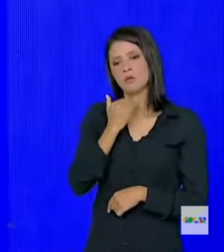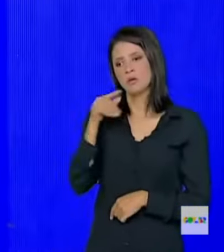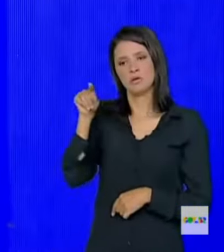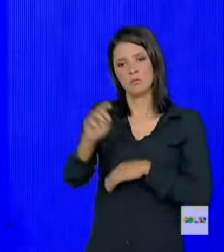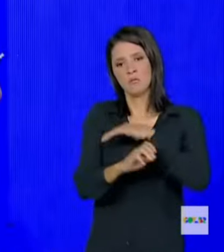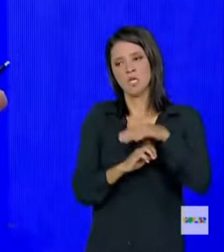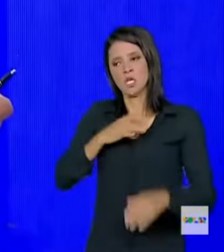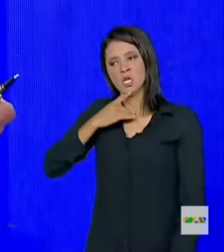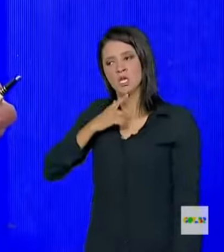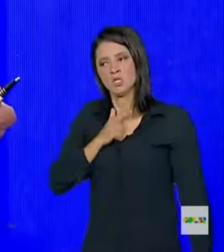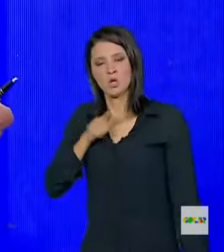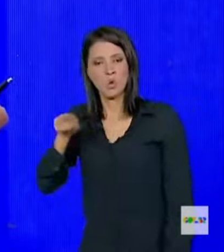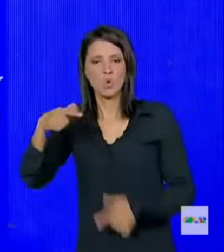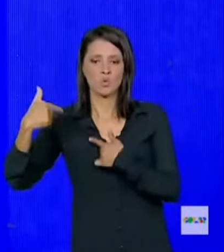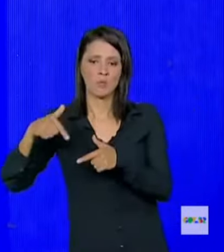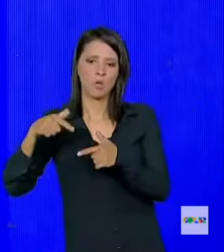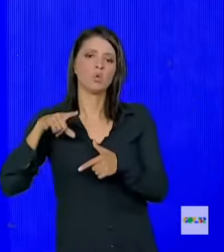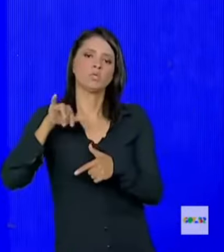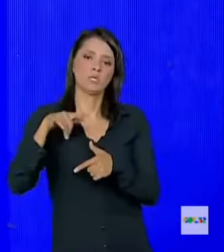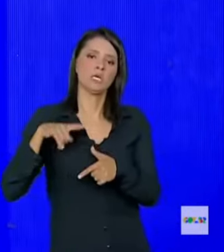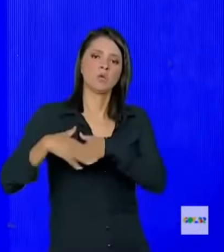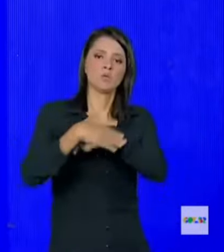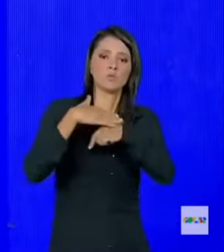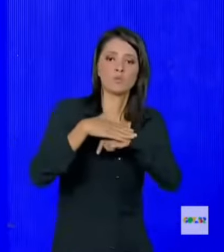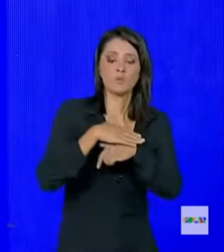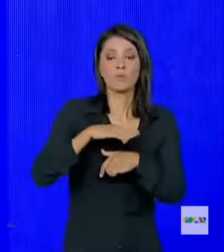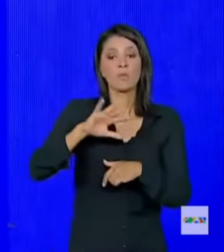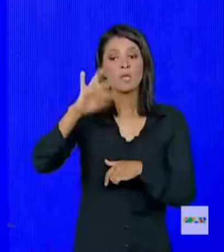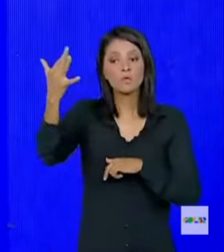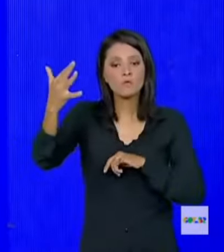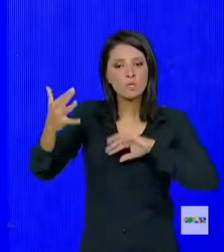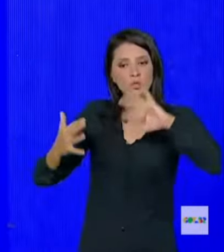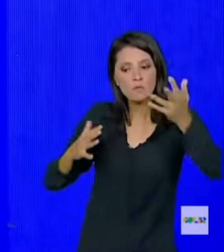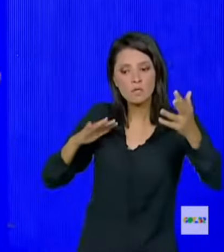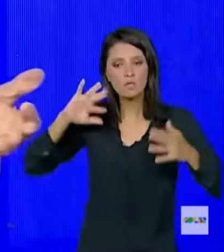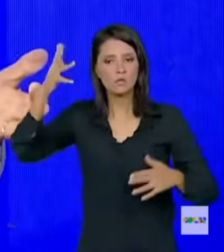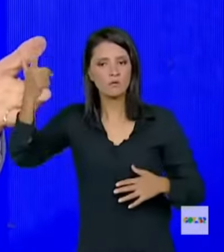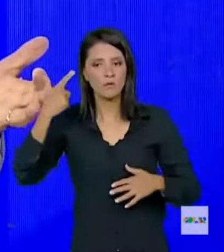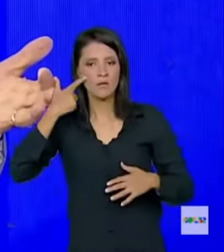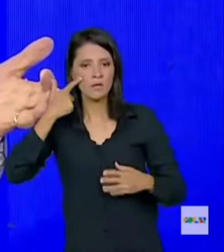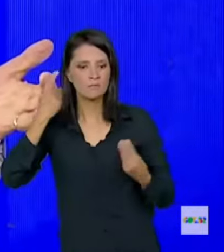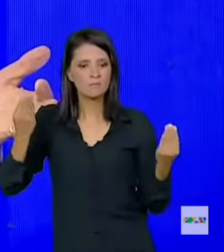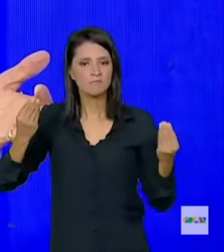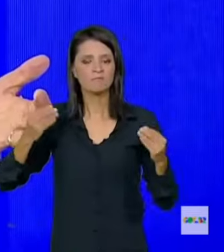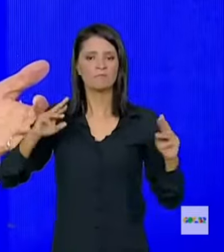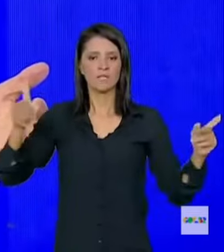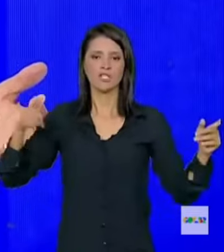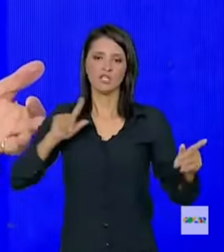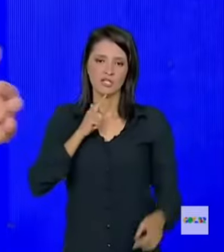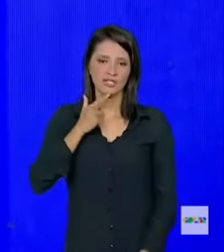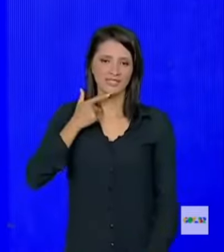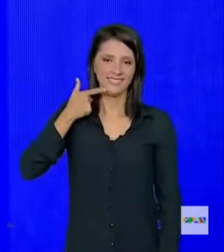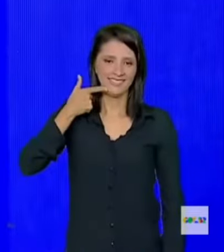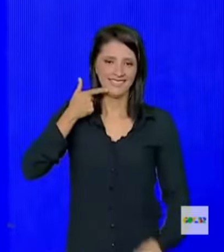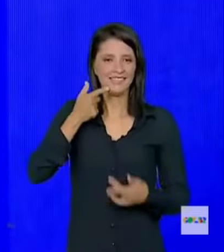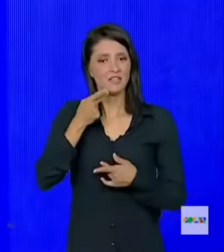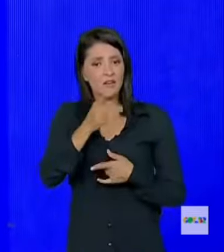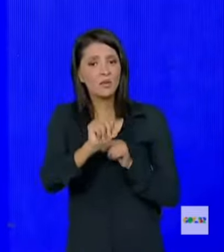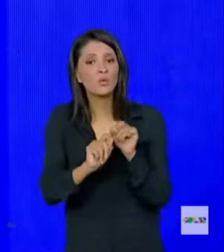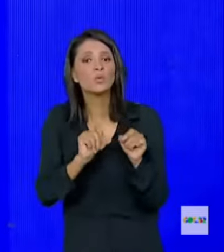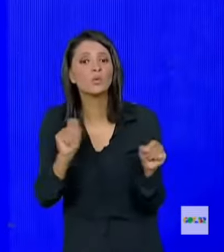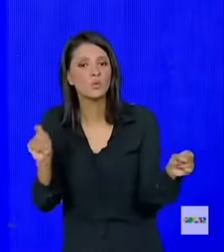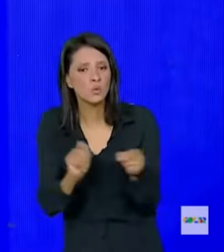cara ruim quando for o trabalhador que quer conversar. Para resolver esses impasses de cara feia, a gente dá um sorriso e fala o